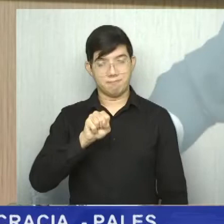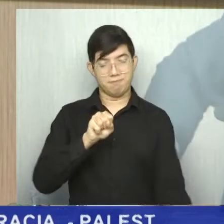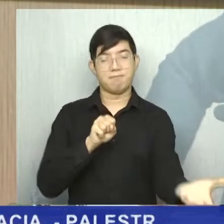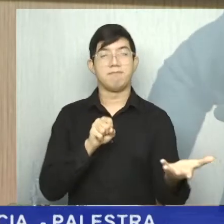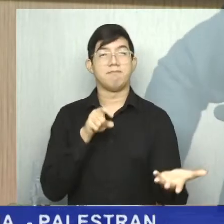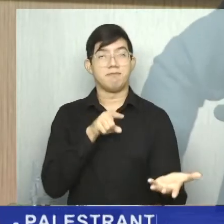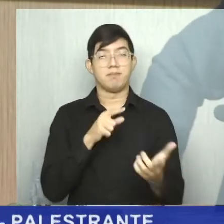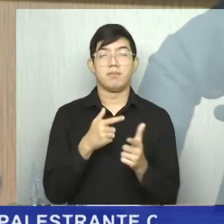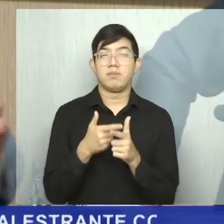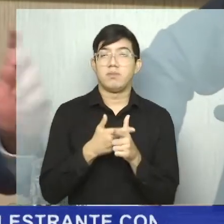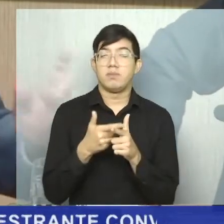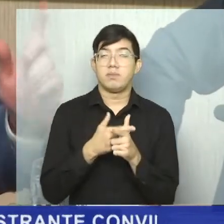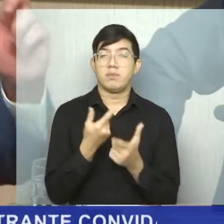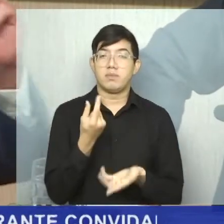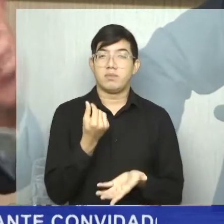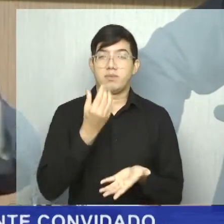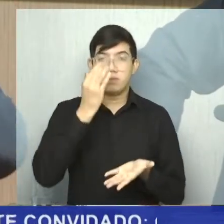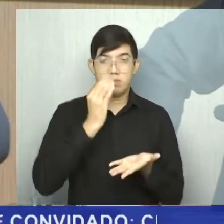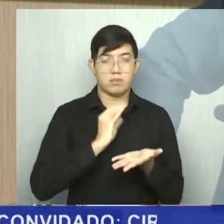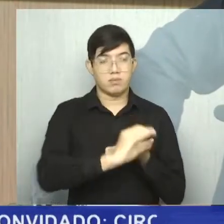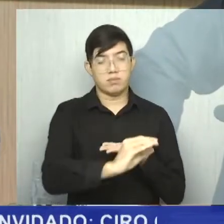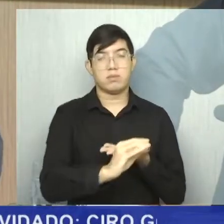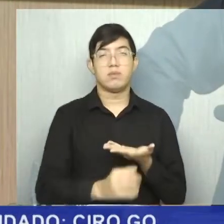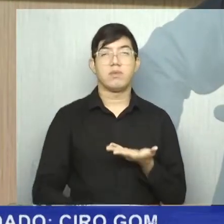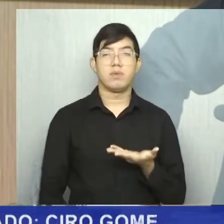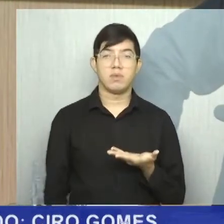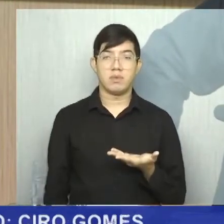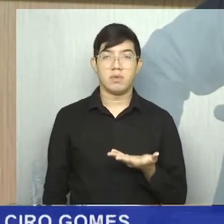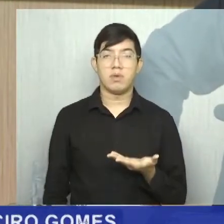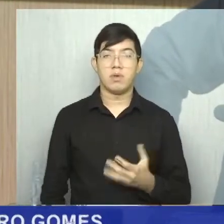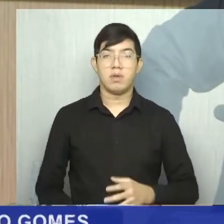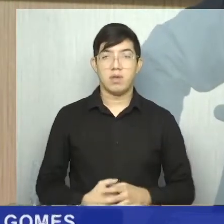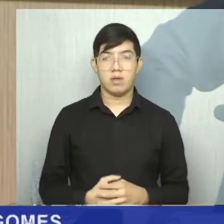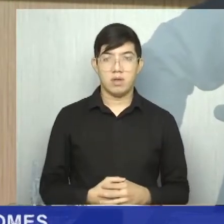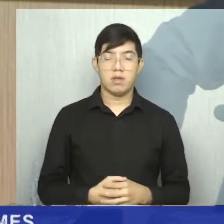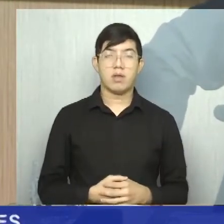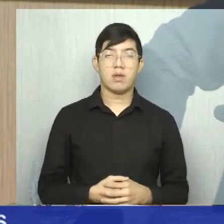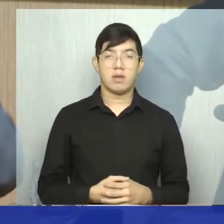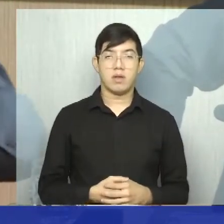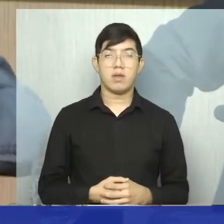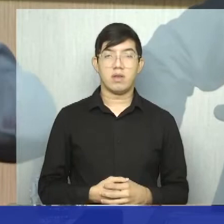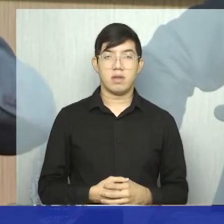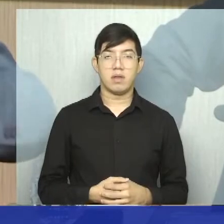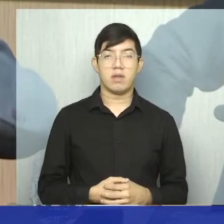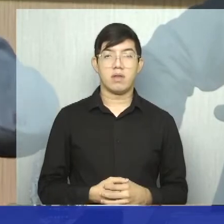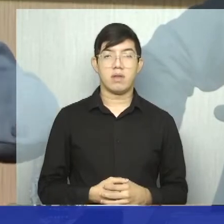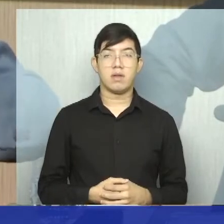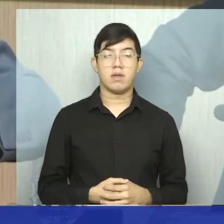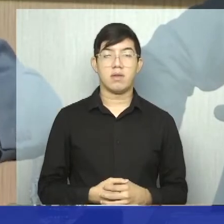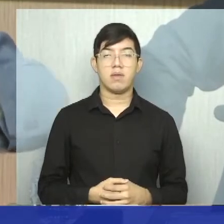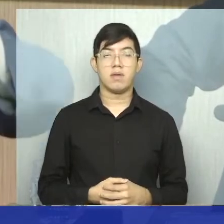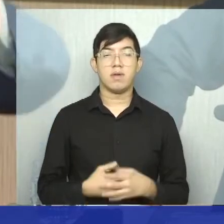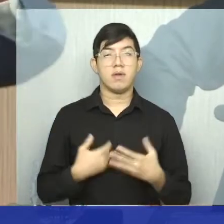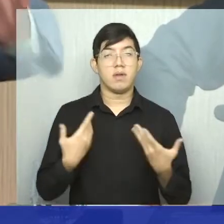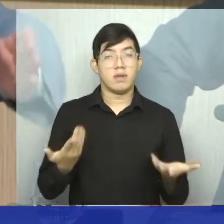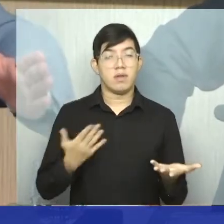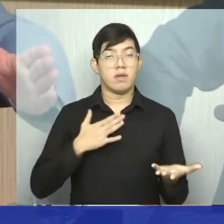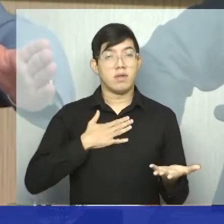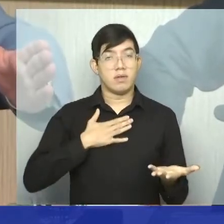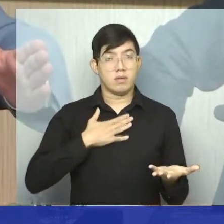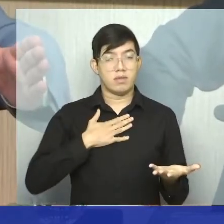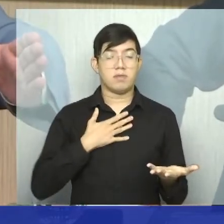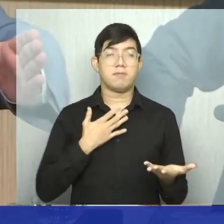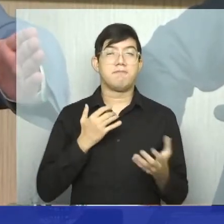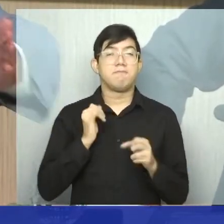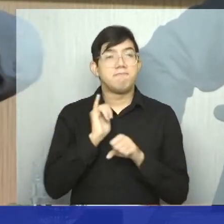de subfinanciamento. Me permita só ser um pouquinho mais extenso do que a economia merece, mas eu acho que cada ato meu é um ato de